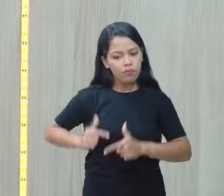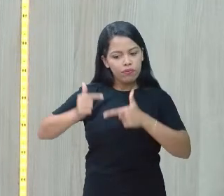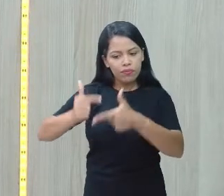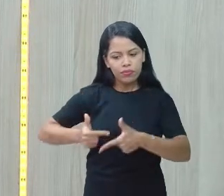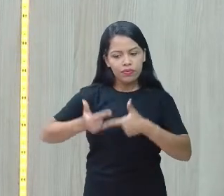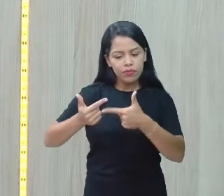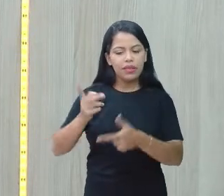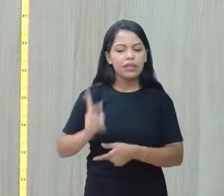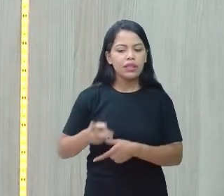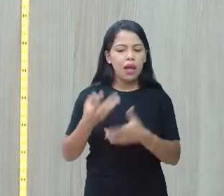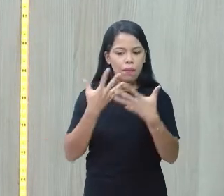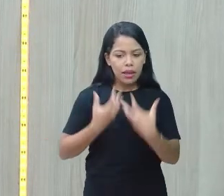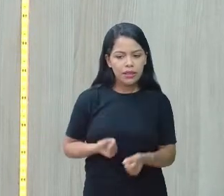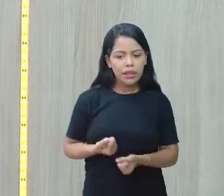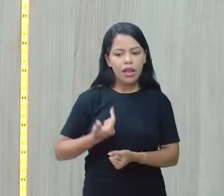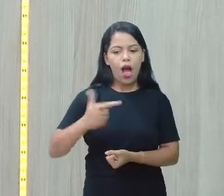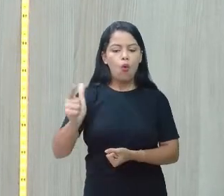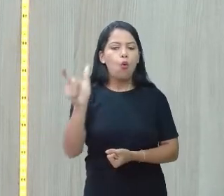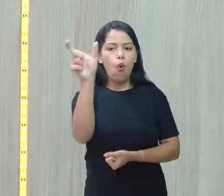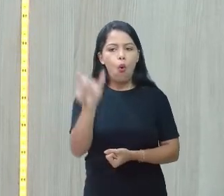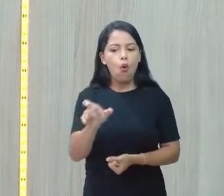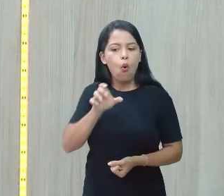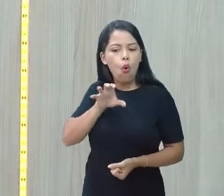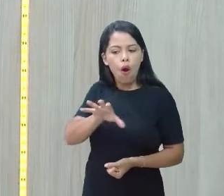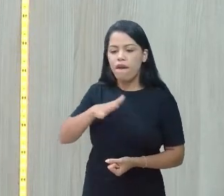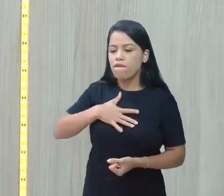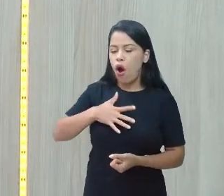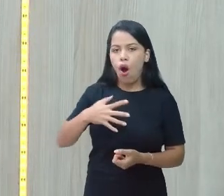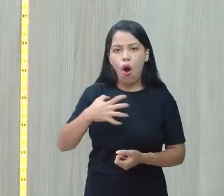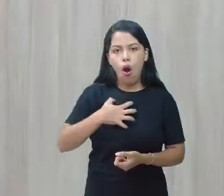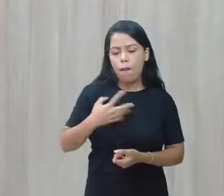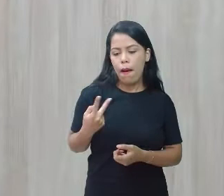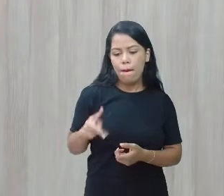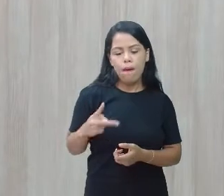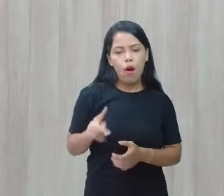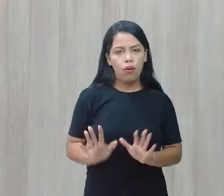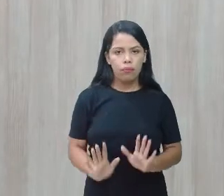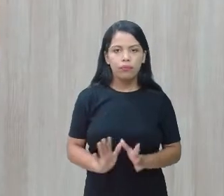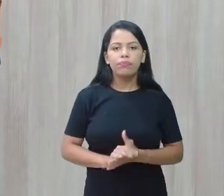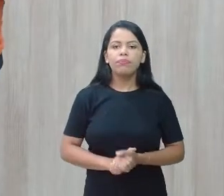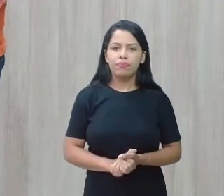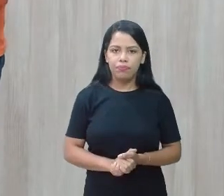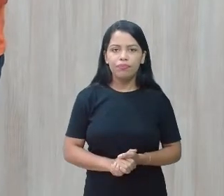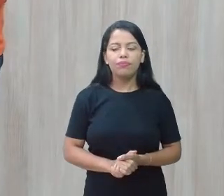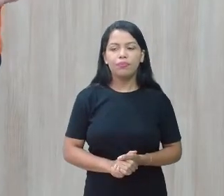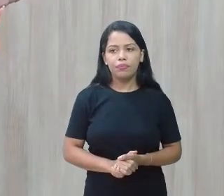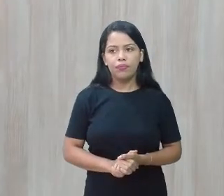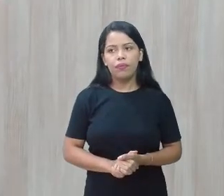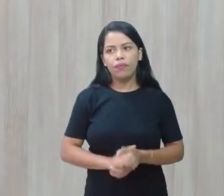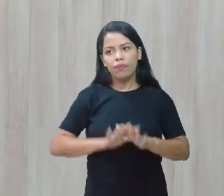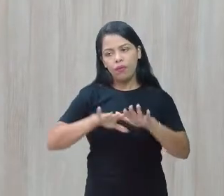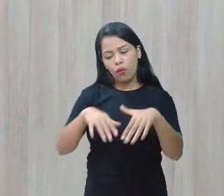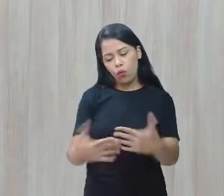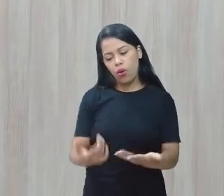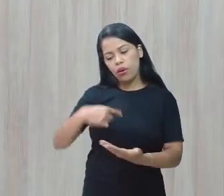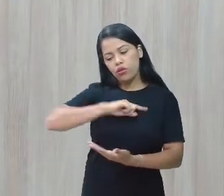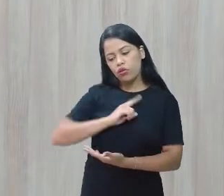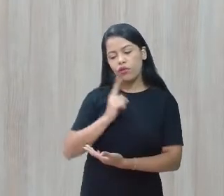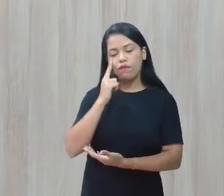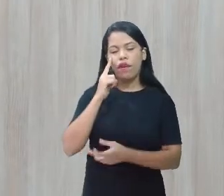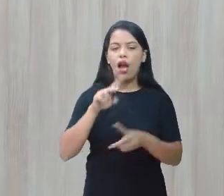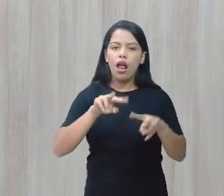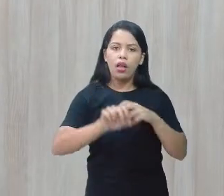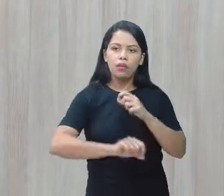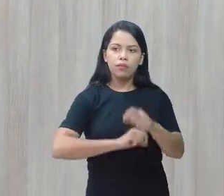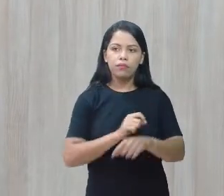sempre aceitar o outro como ele é, da forma que ele é. Pois é, professora Cláudia. E quando a gente fala nessa questão,